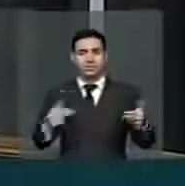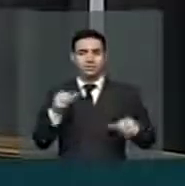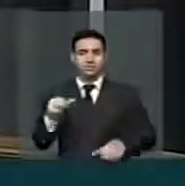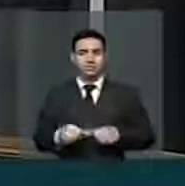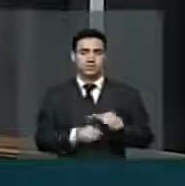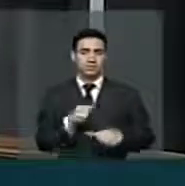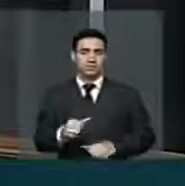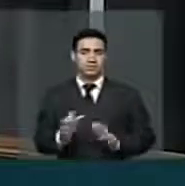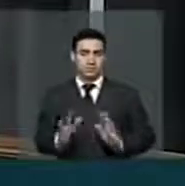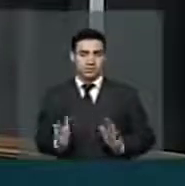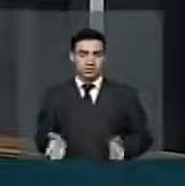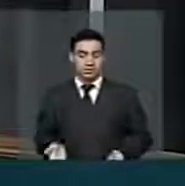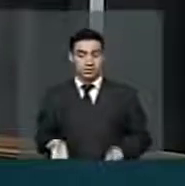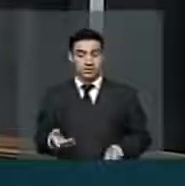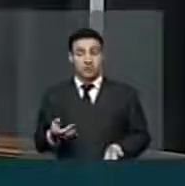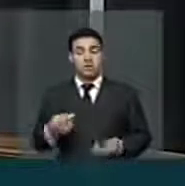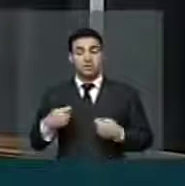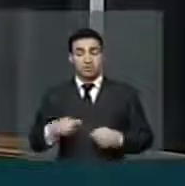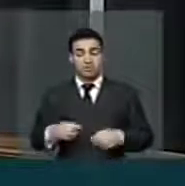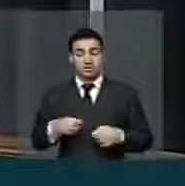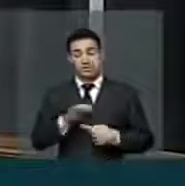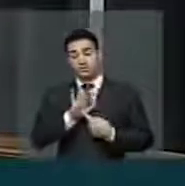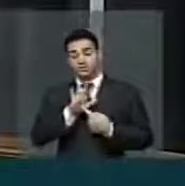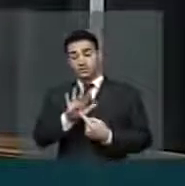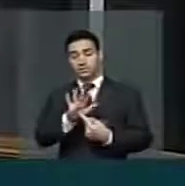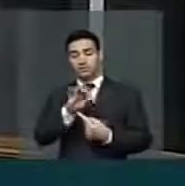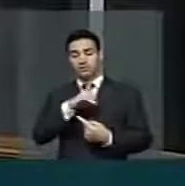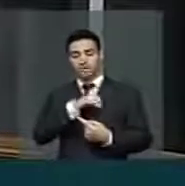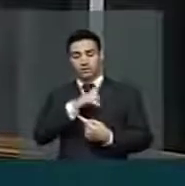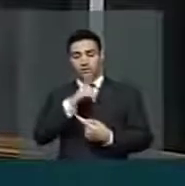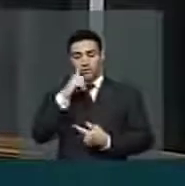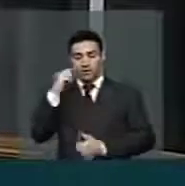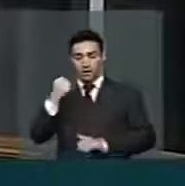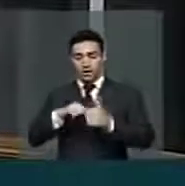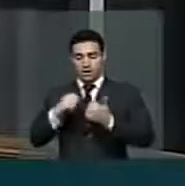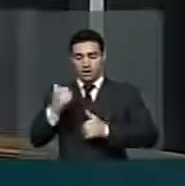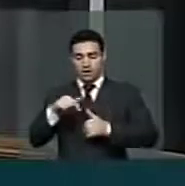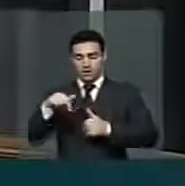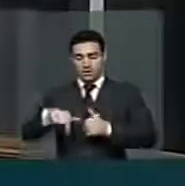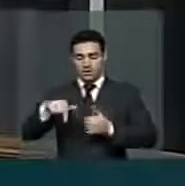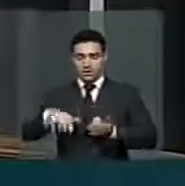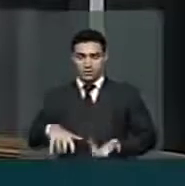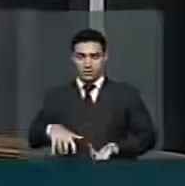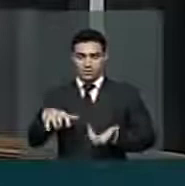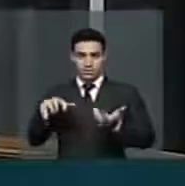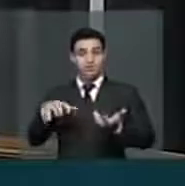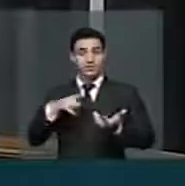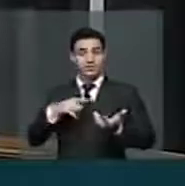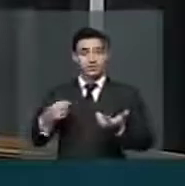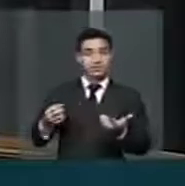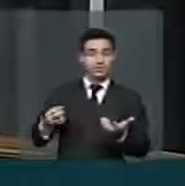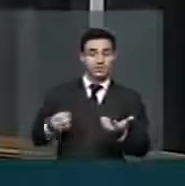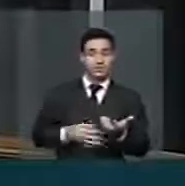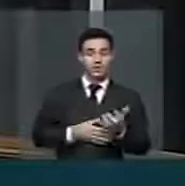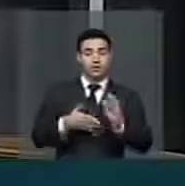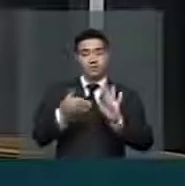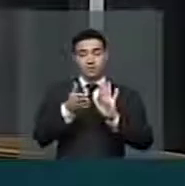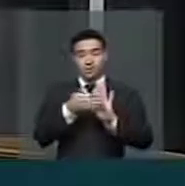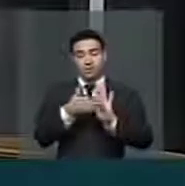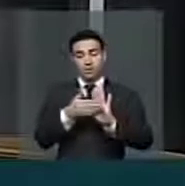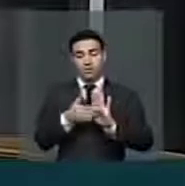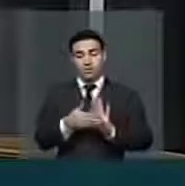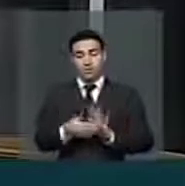É preciso destacar que se encontra em análise aqui no Congresso uma nova proposta de Código